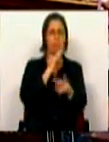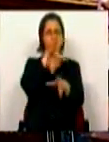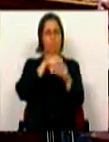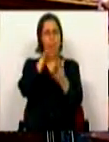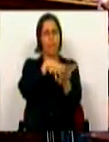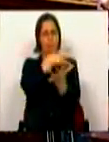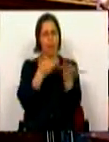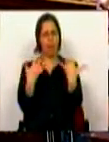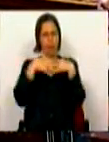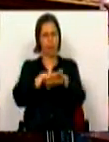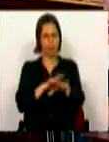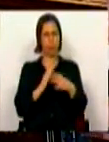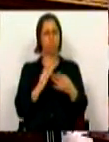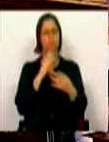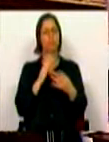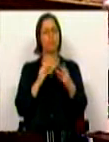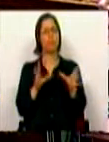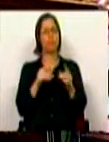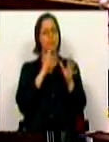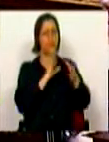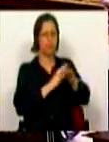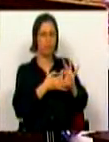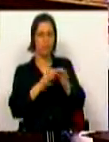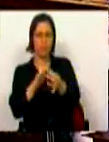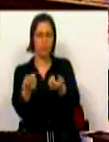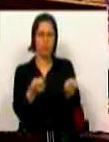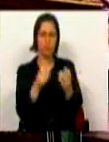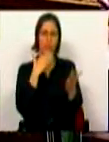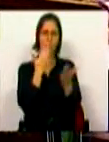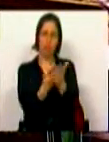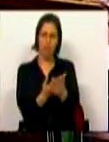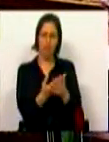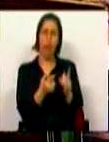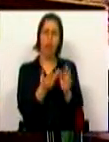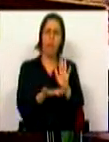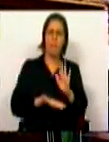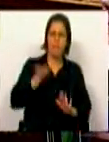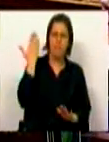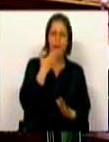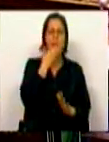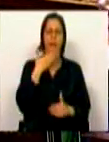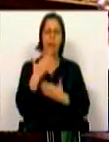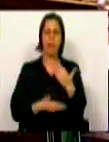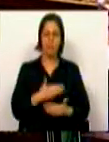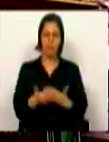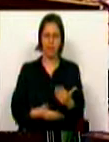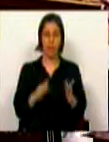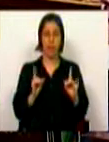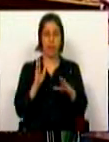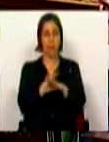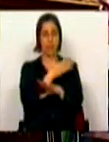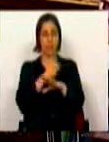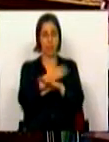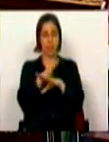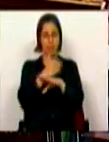integrado, numa atuação a montante da cadeia de gestão de resíduos e aumentar a eficácia da